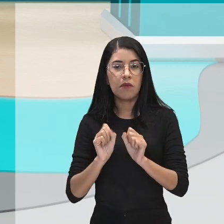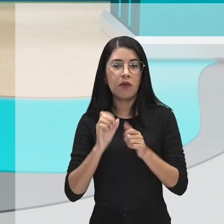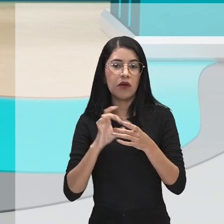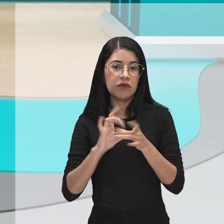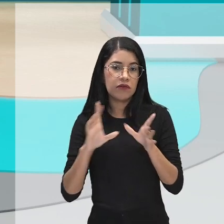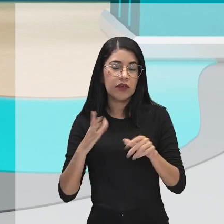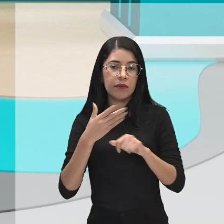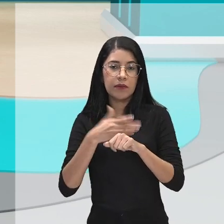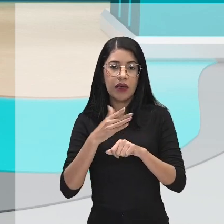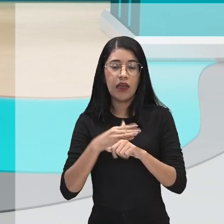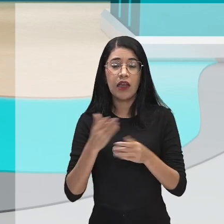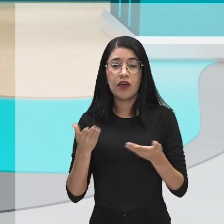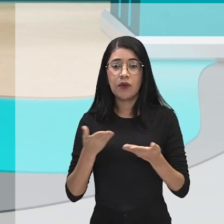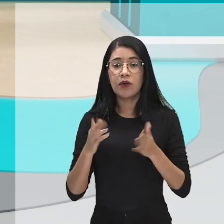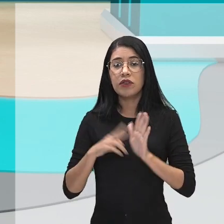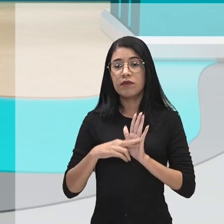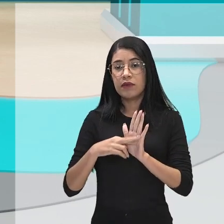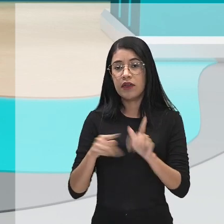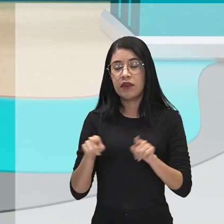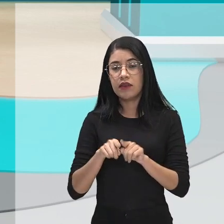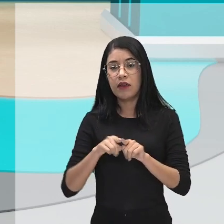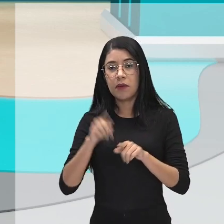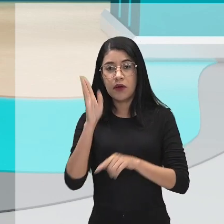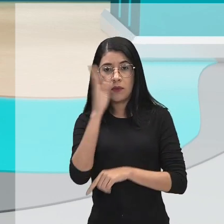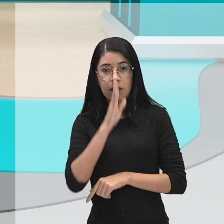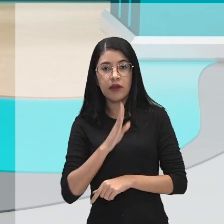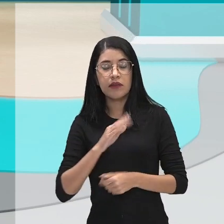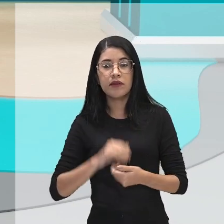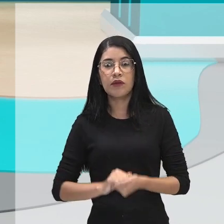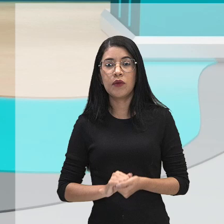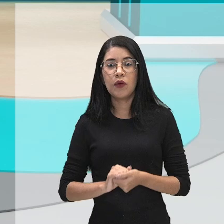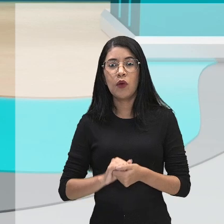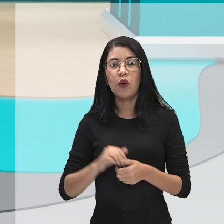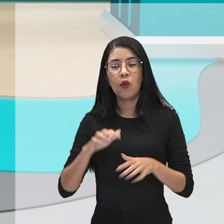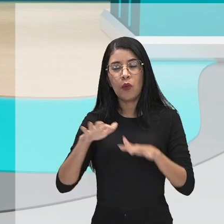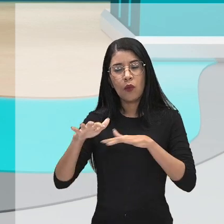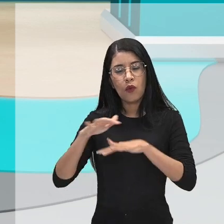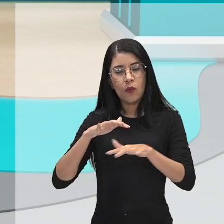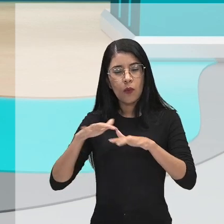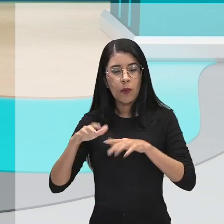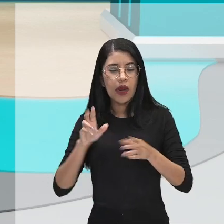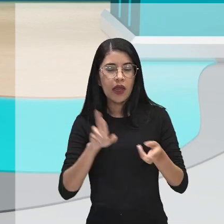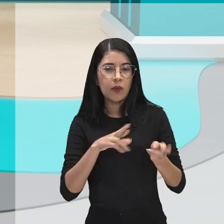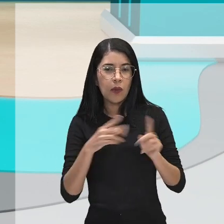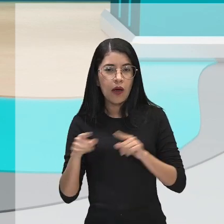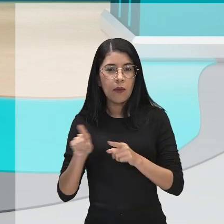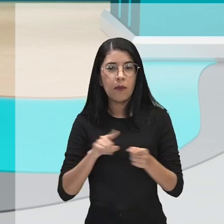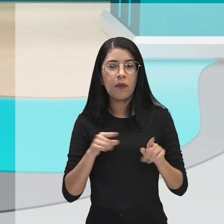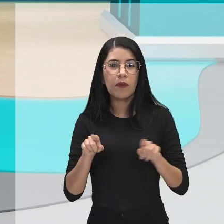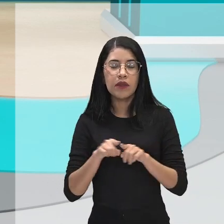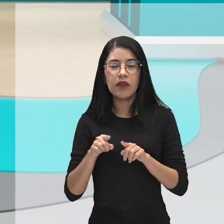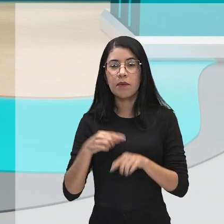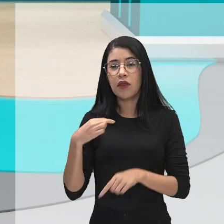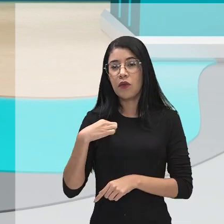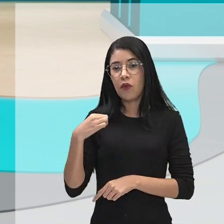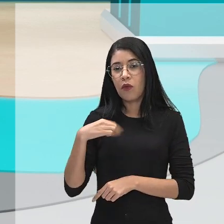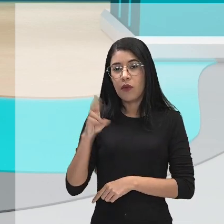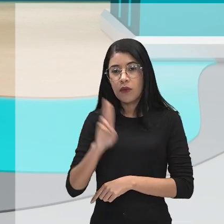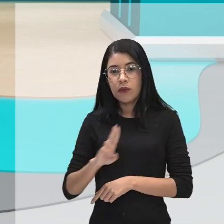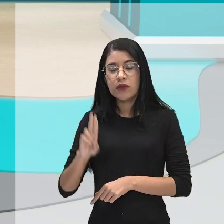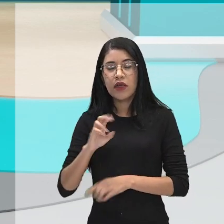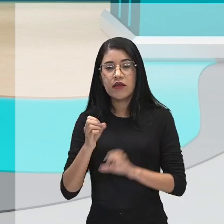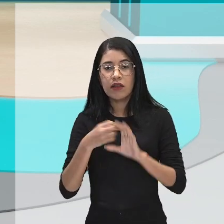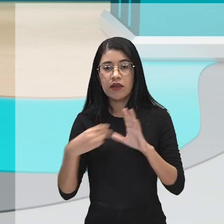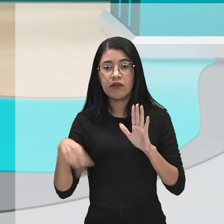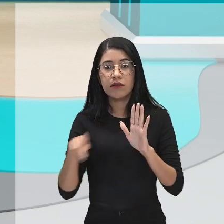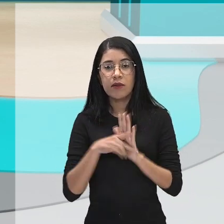hoje representa também o Brasil, com os seus movimentos, com a sua música, com o seu vestuário, que é